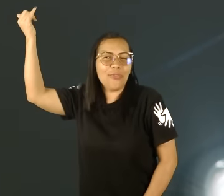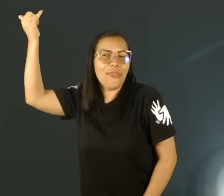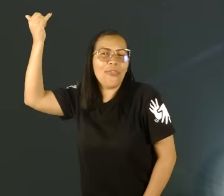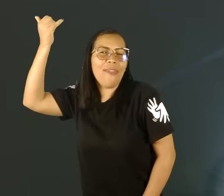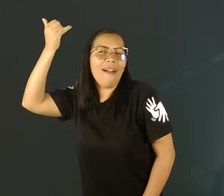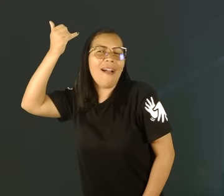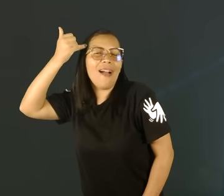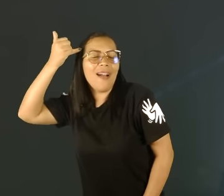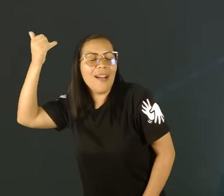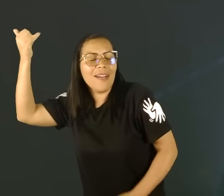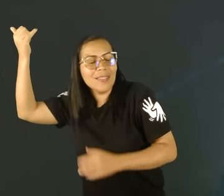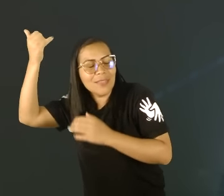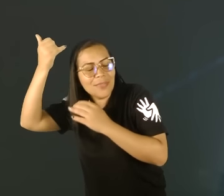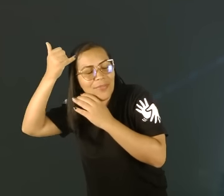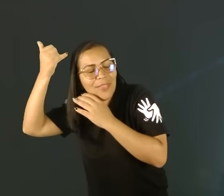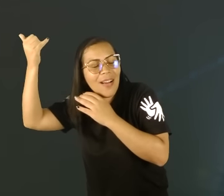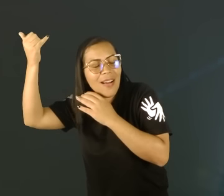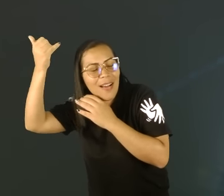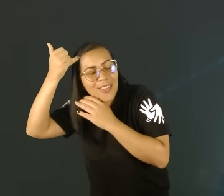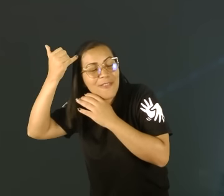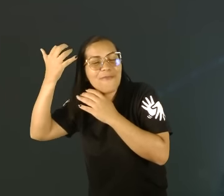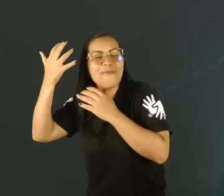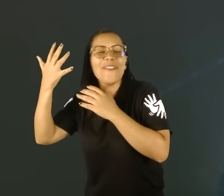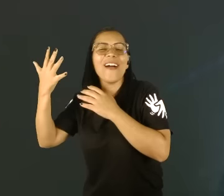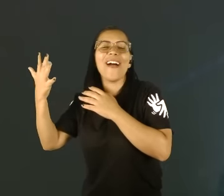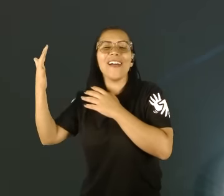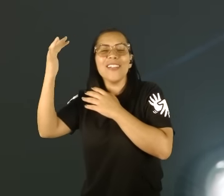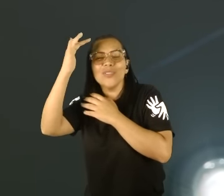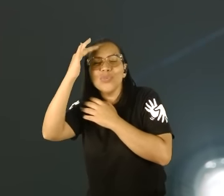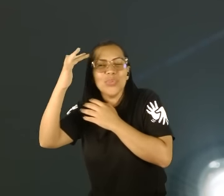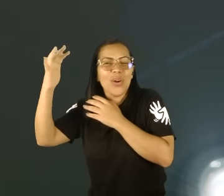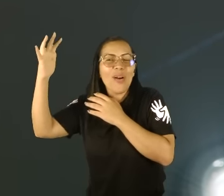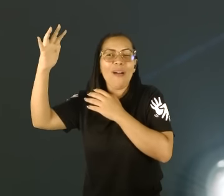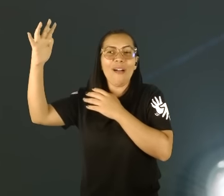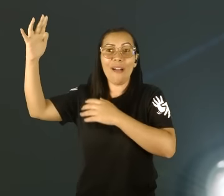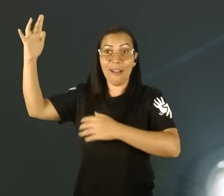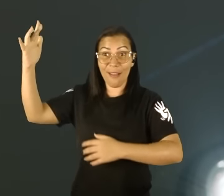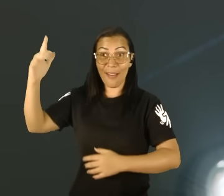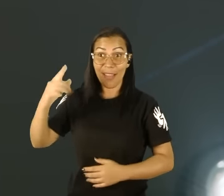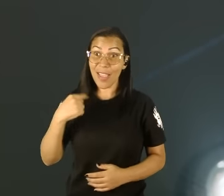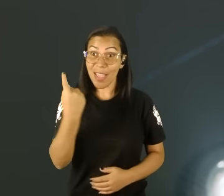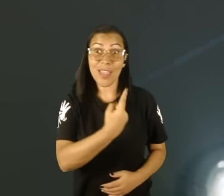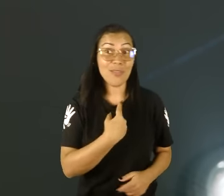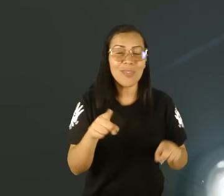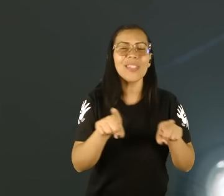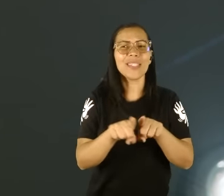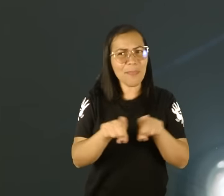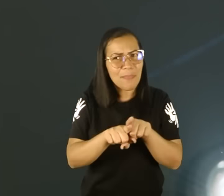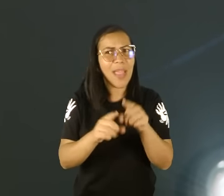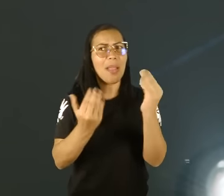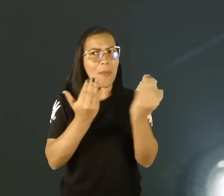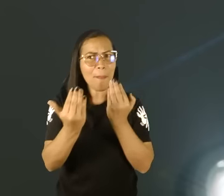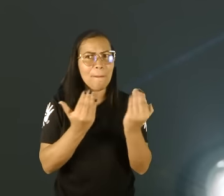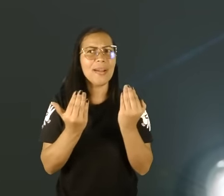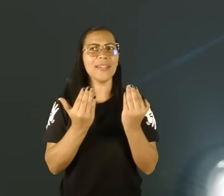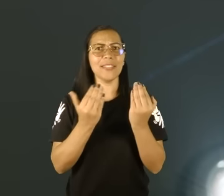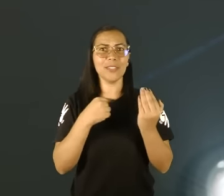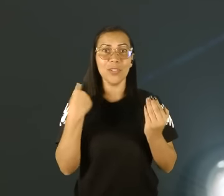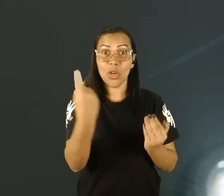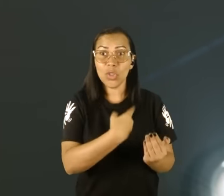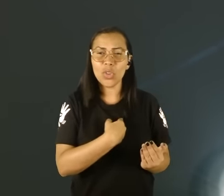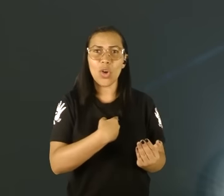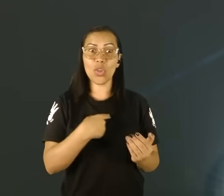refiro incansável na adoração, eu não me refiro incansável na fidelidade, me refiro incansável em estar no controle da